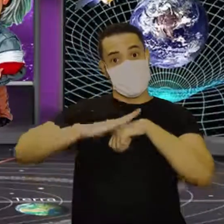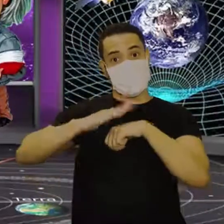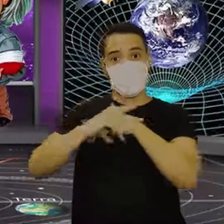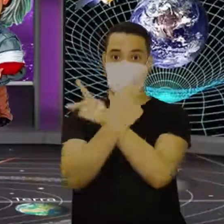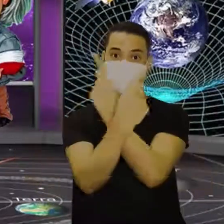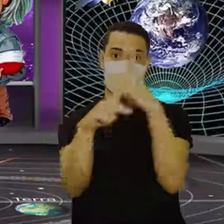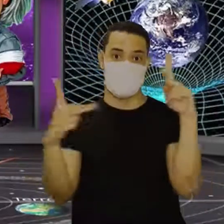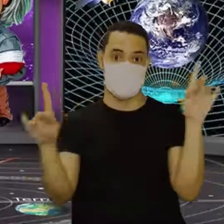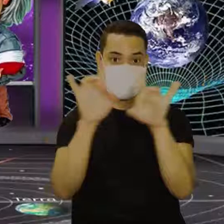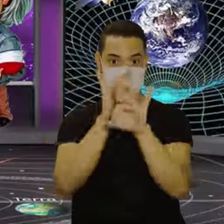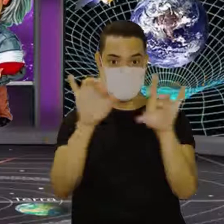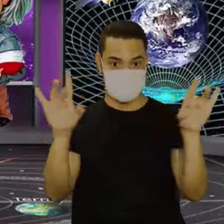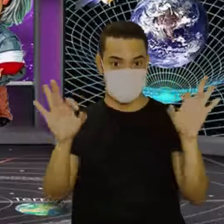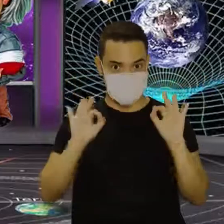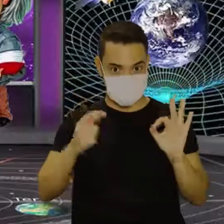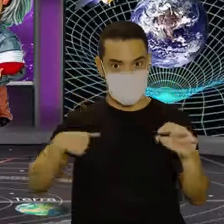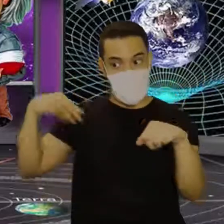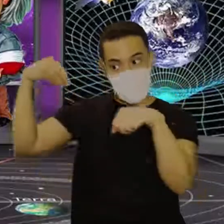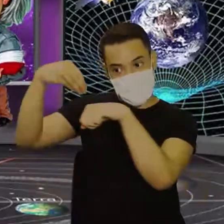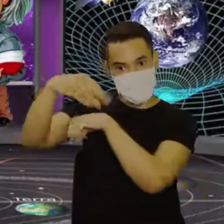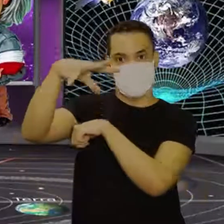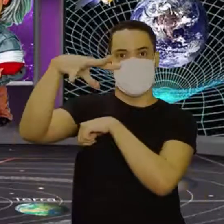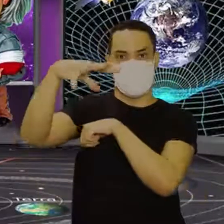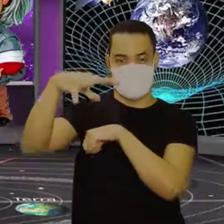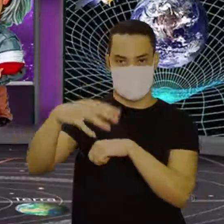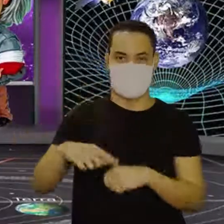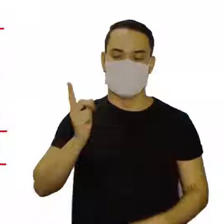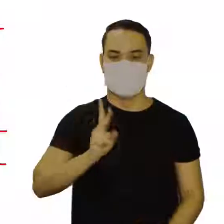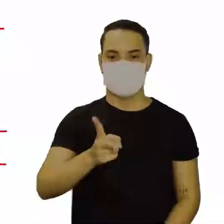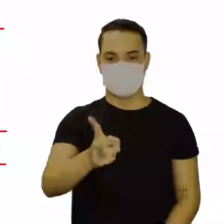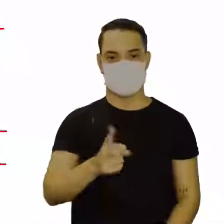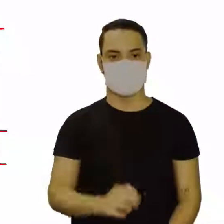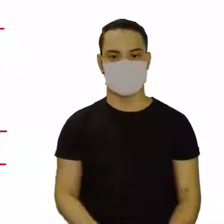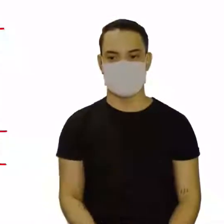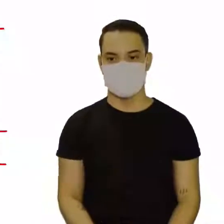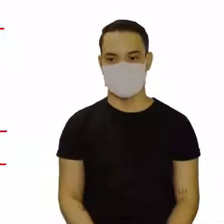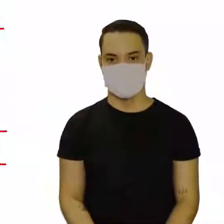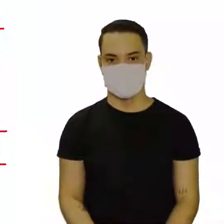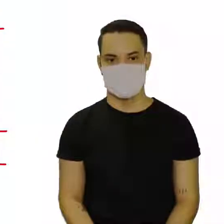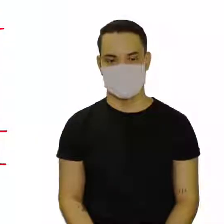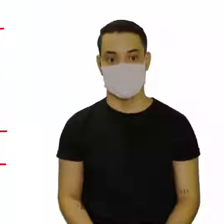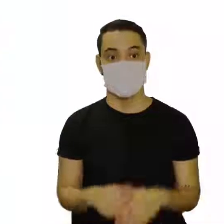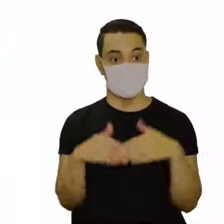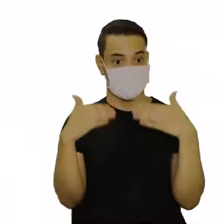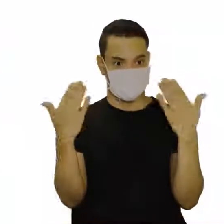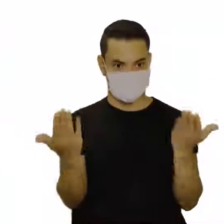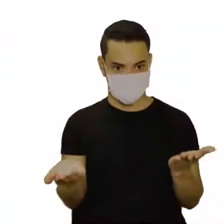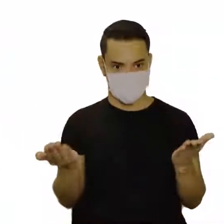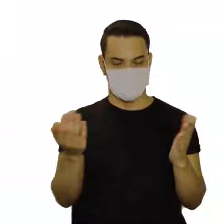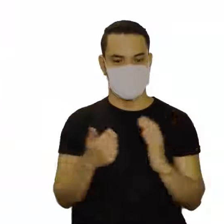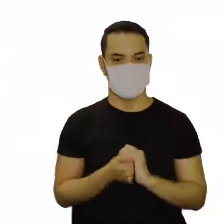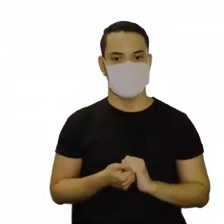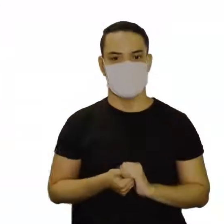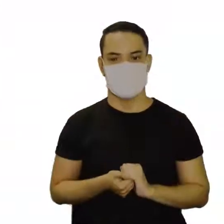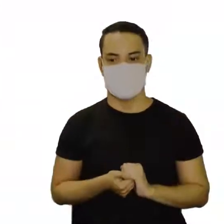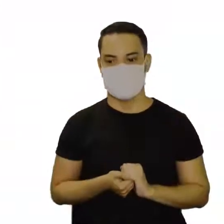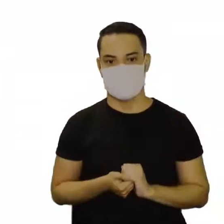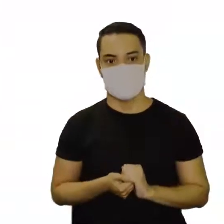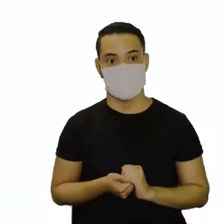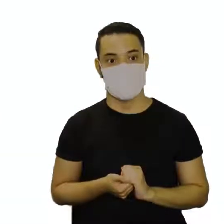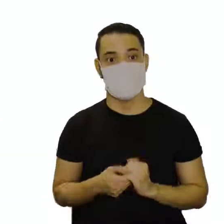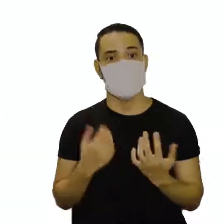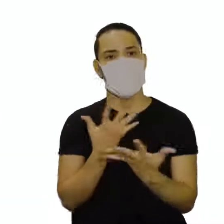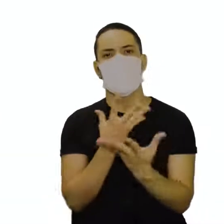da forma que achar melhor. É só uma dica, né? Então vamos continuar lá. Então, embora